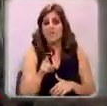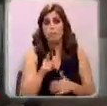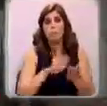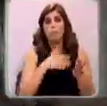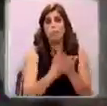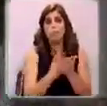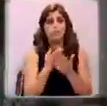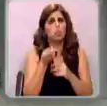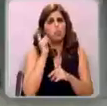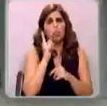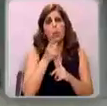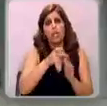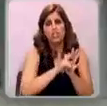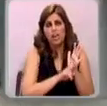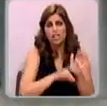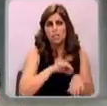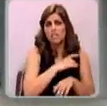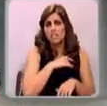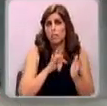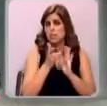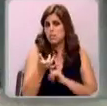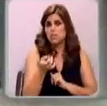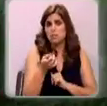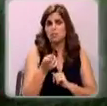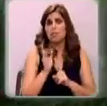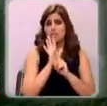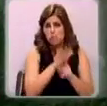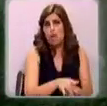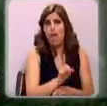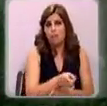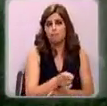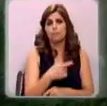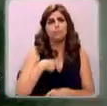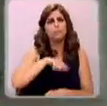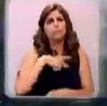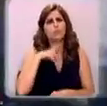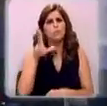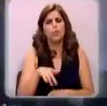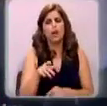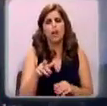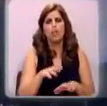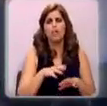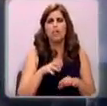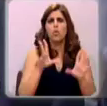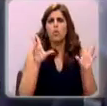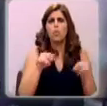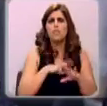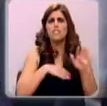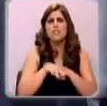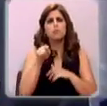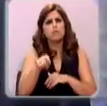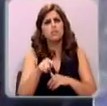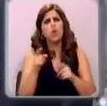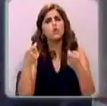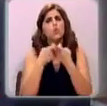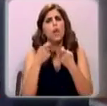as regras do Conselho Federal de Medicina do Brasil e é discriminatória. Nós em Portugal não fizemos sequer isto aos colegas da América Latina